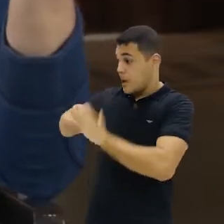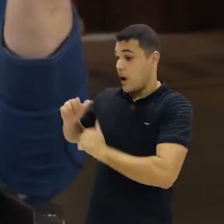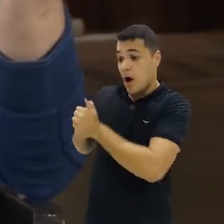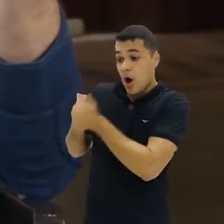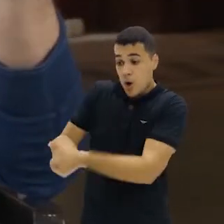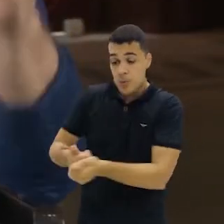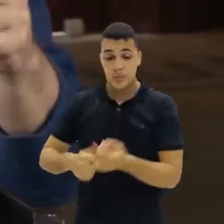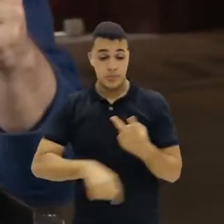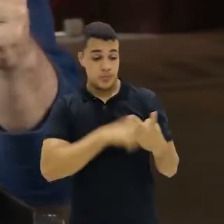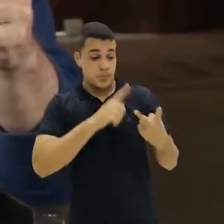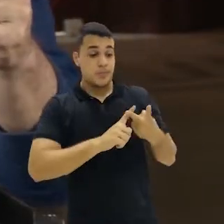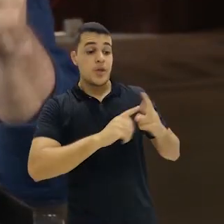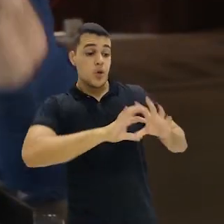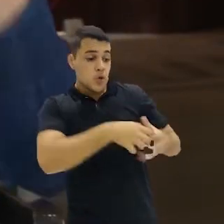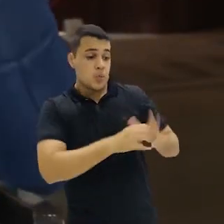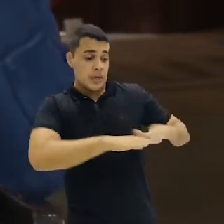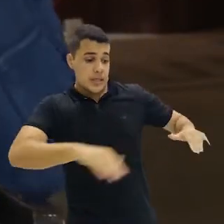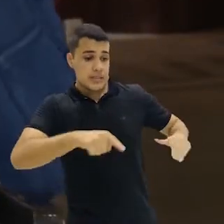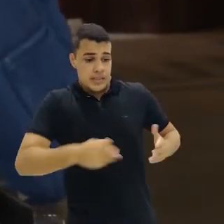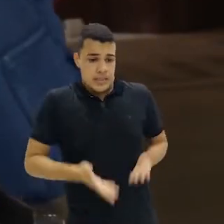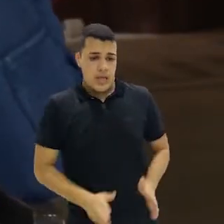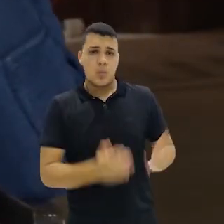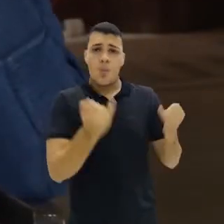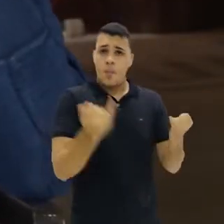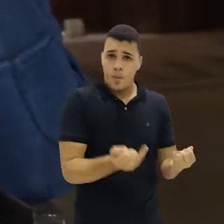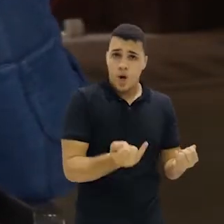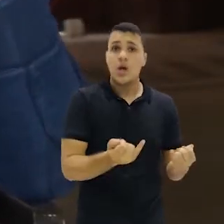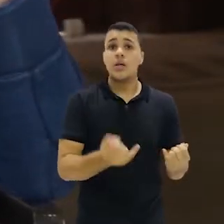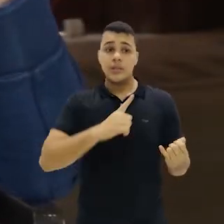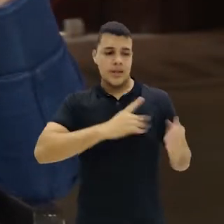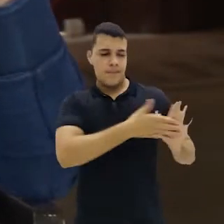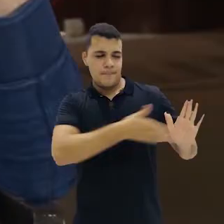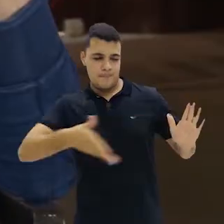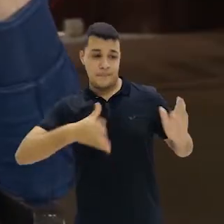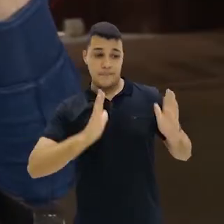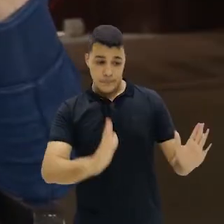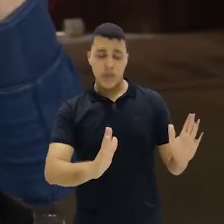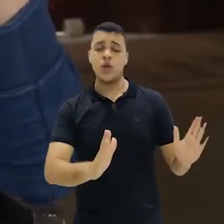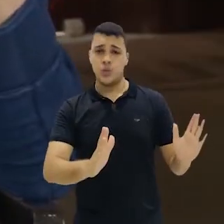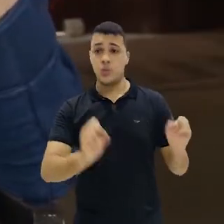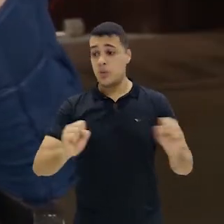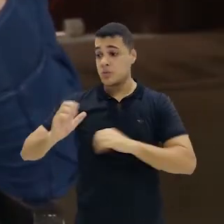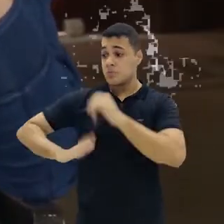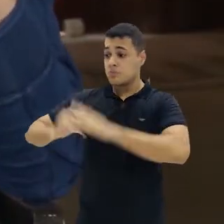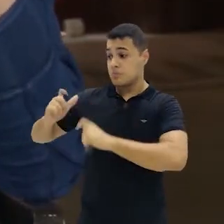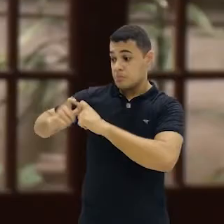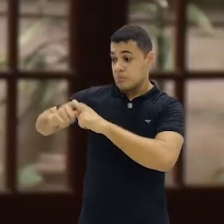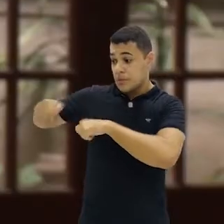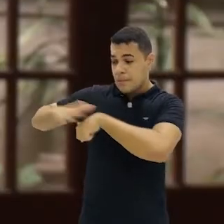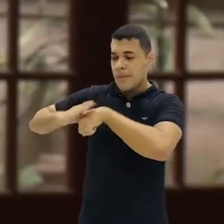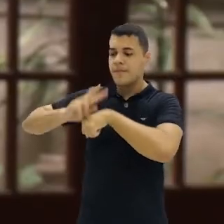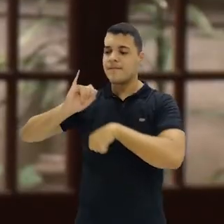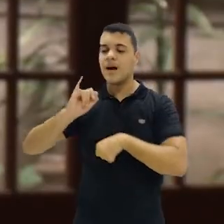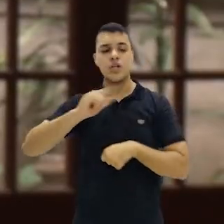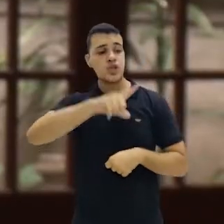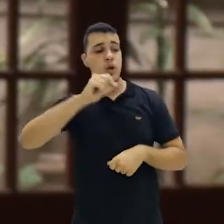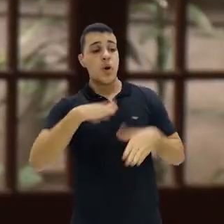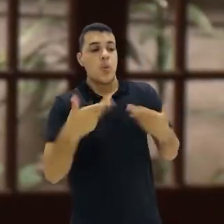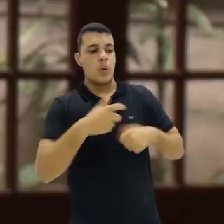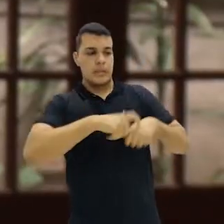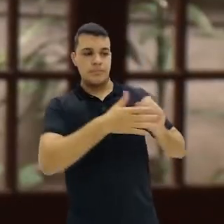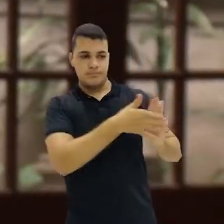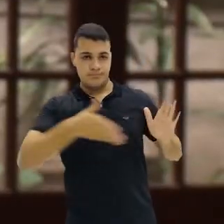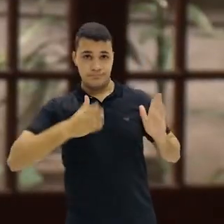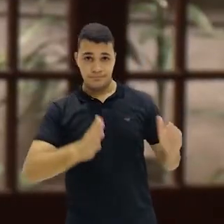ser determinado pelo investigador. O estudo de coortes, ele mede a ocorrência de problemas